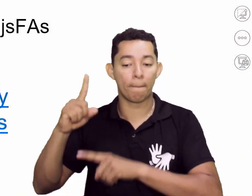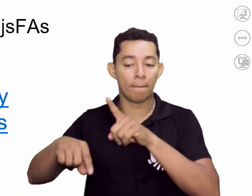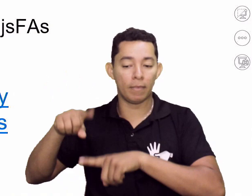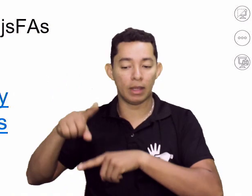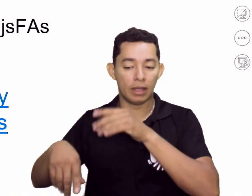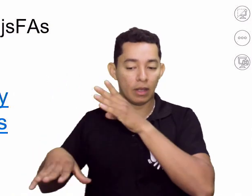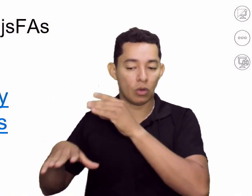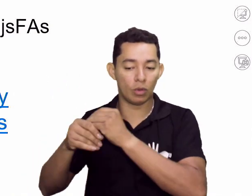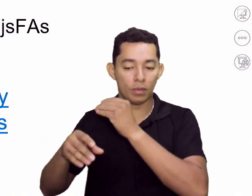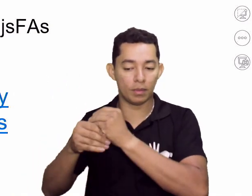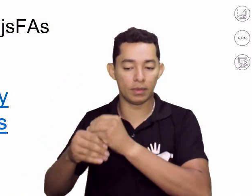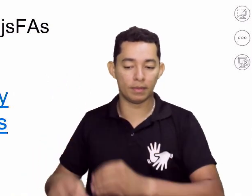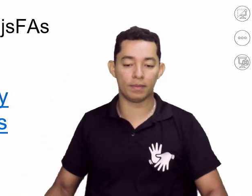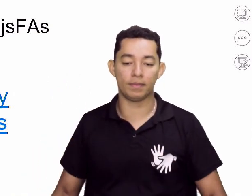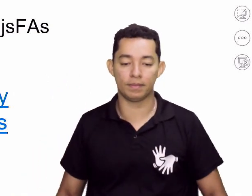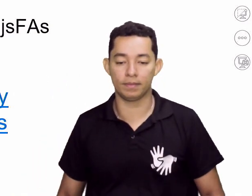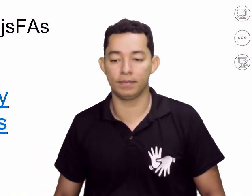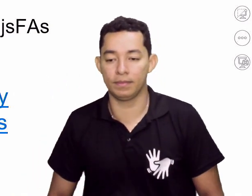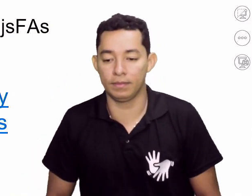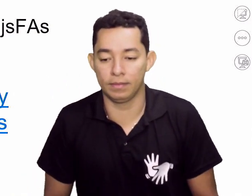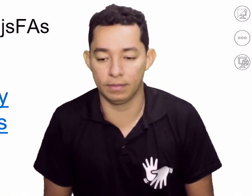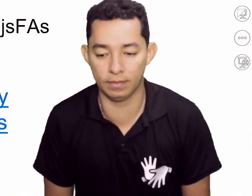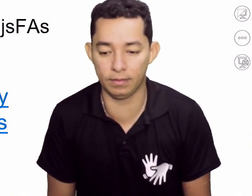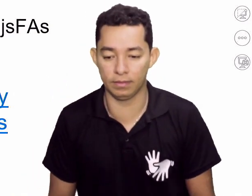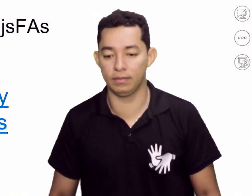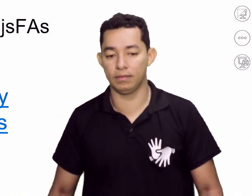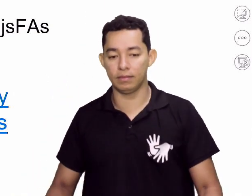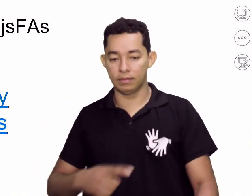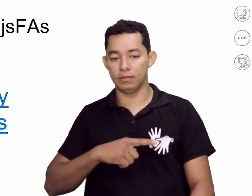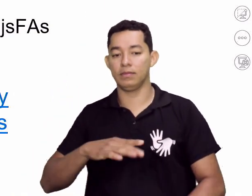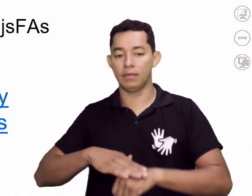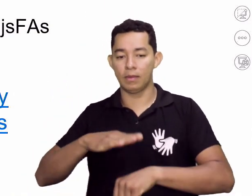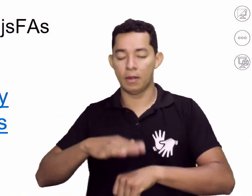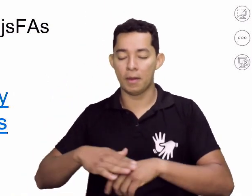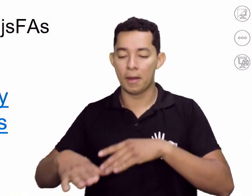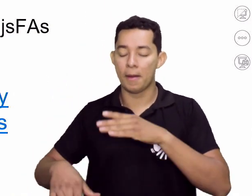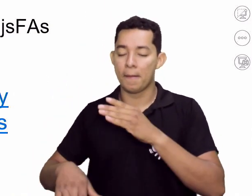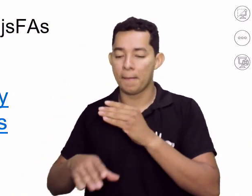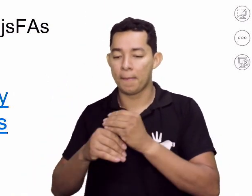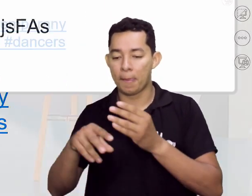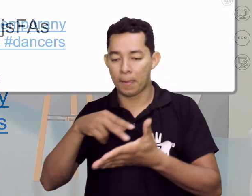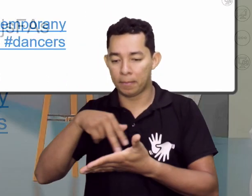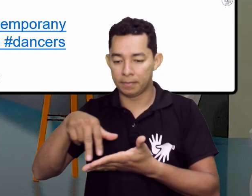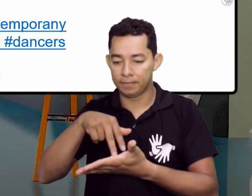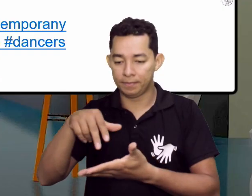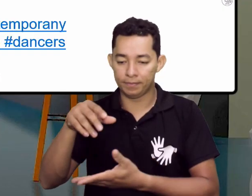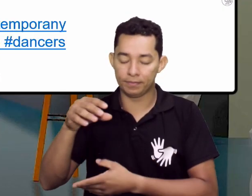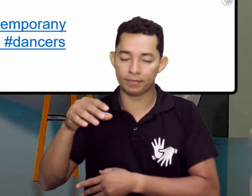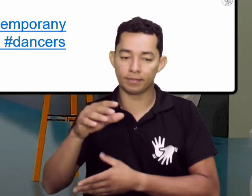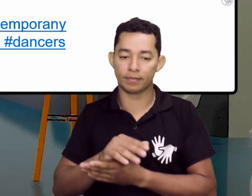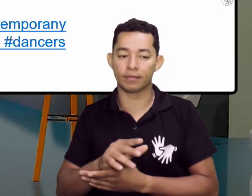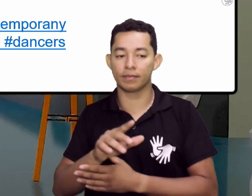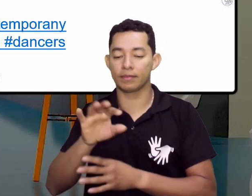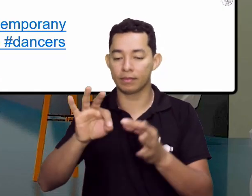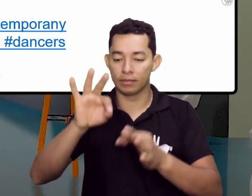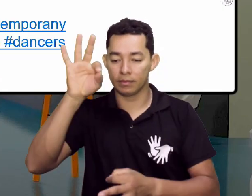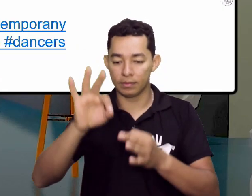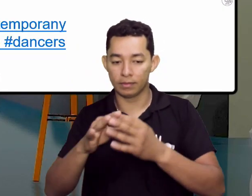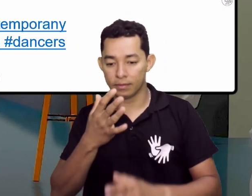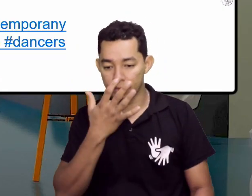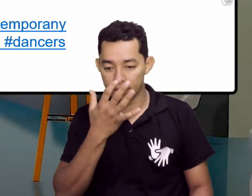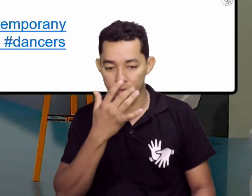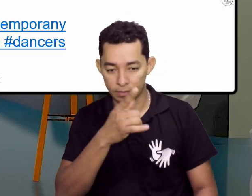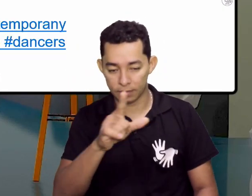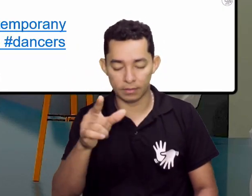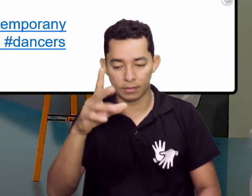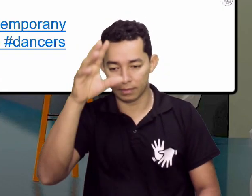temos mais sobre a dança vertical, né, sobre a dança contemporânea, assiste para você aprender